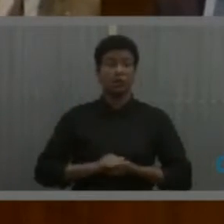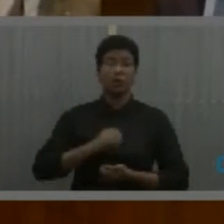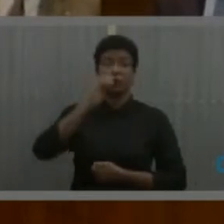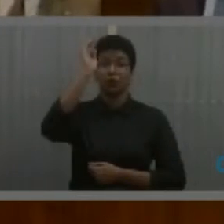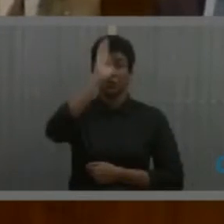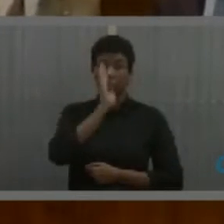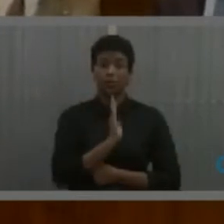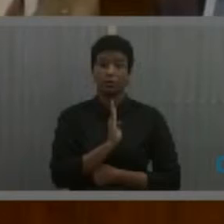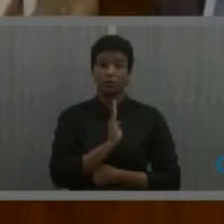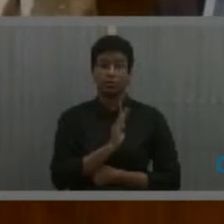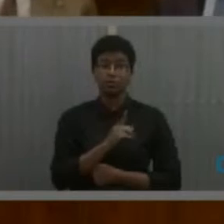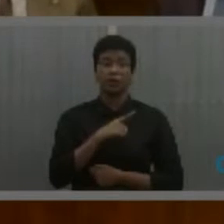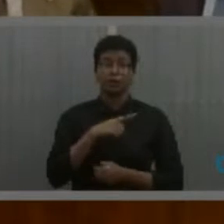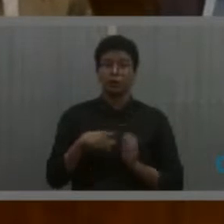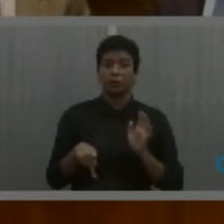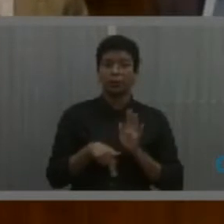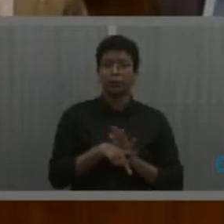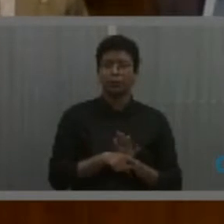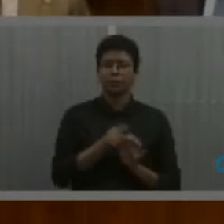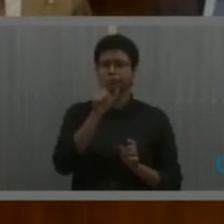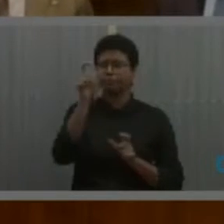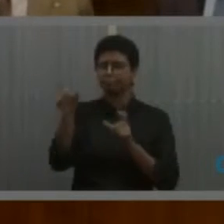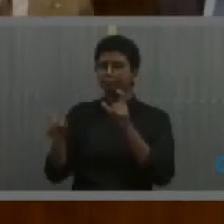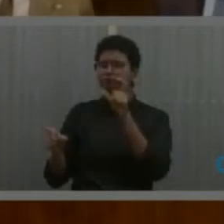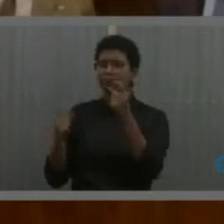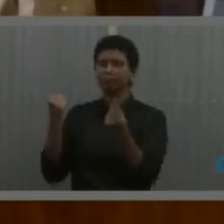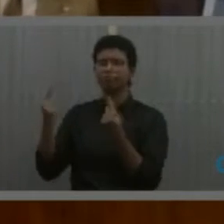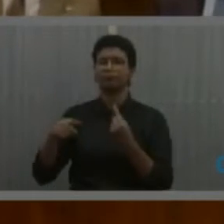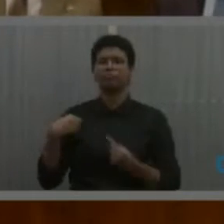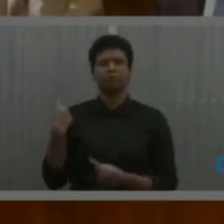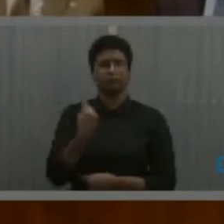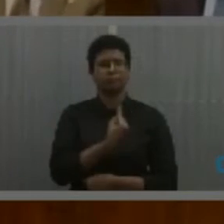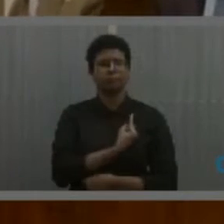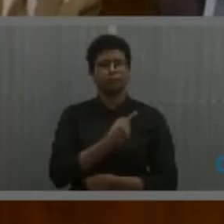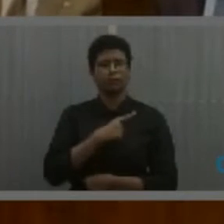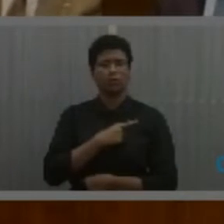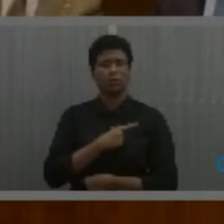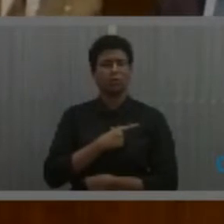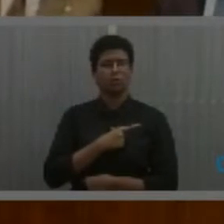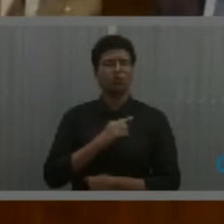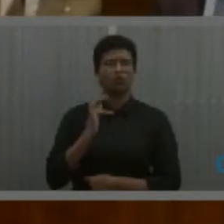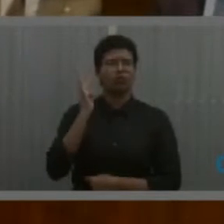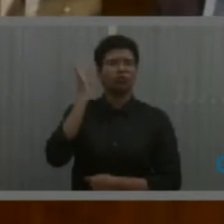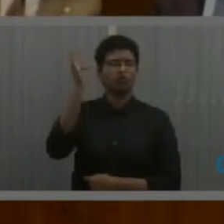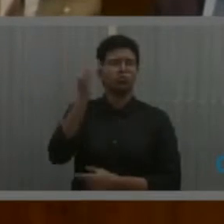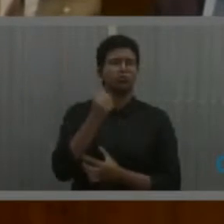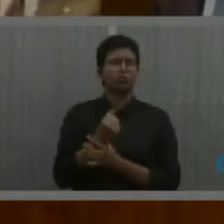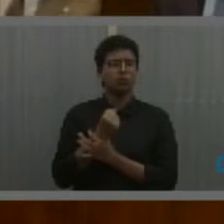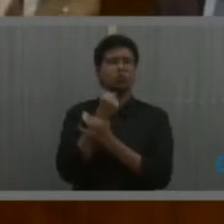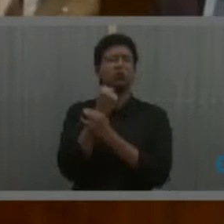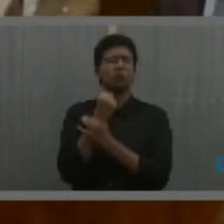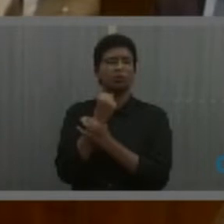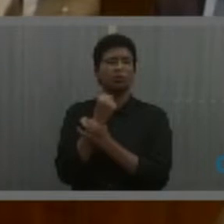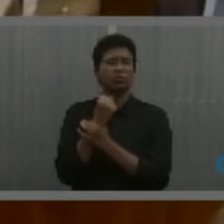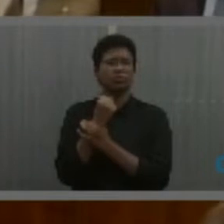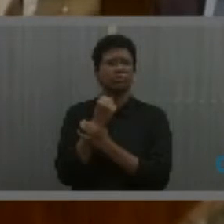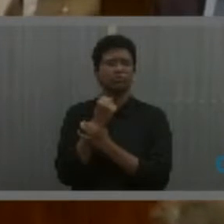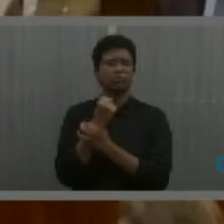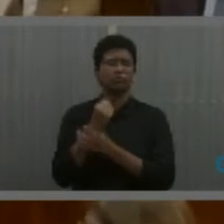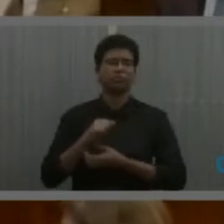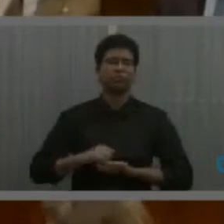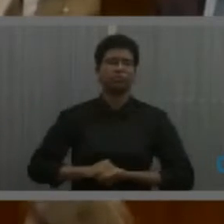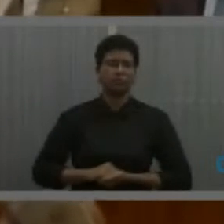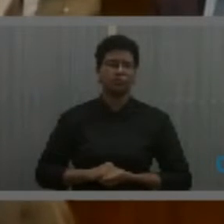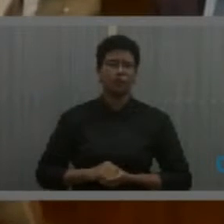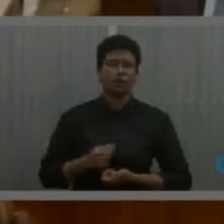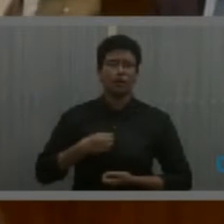Brasil depende de cada um de nós para garantir um futuro seguro, digno e promissor para